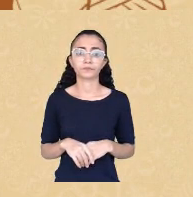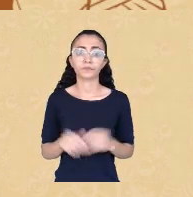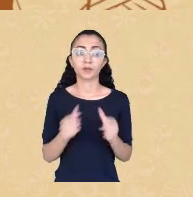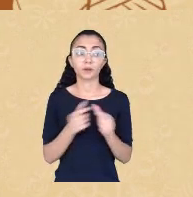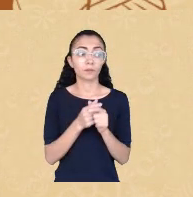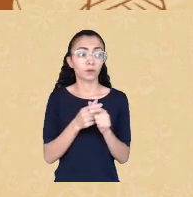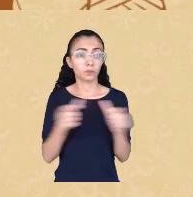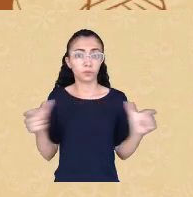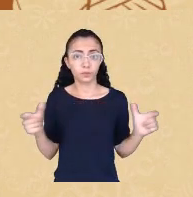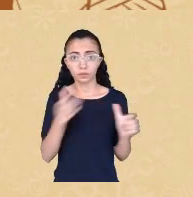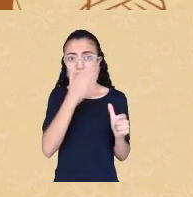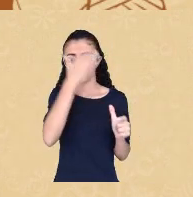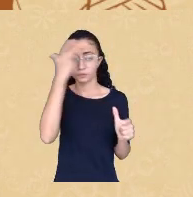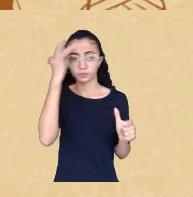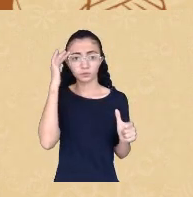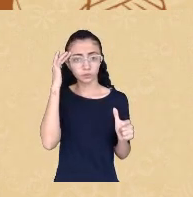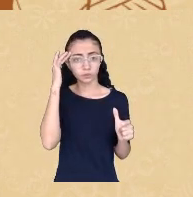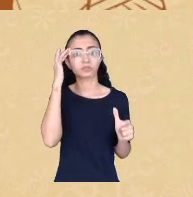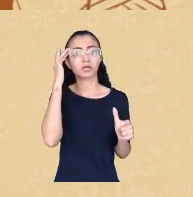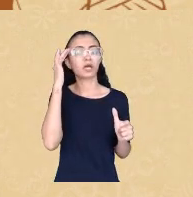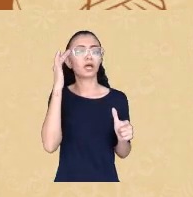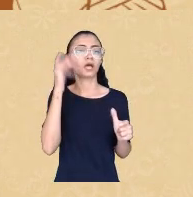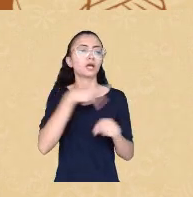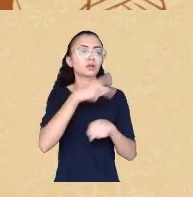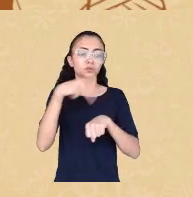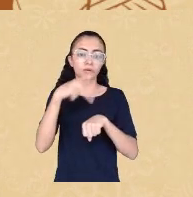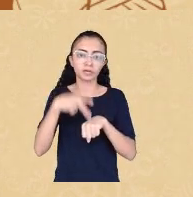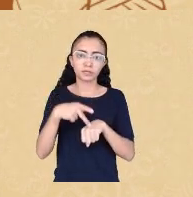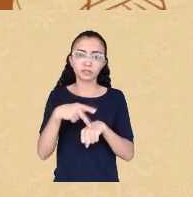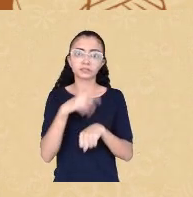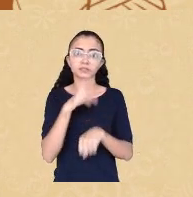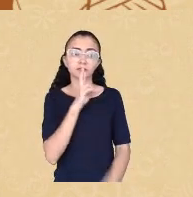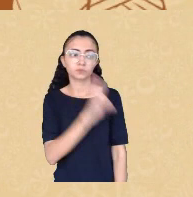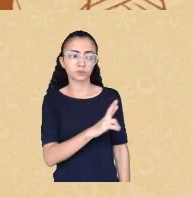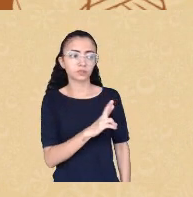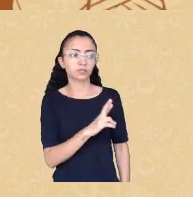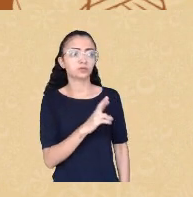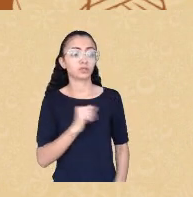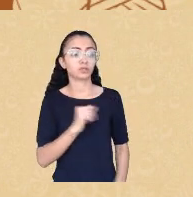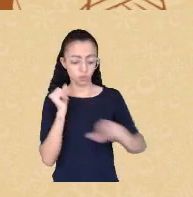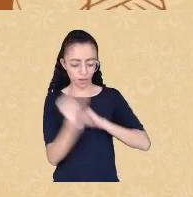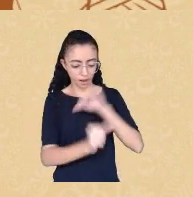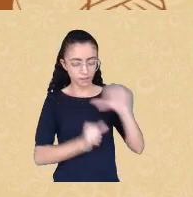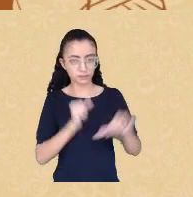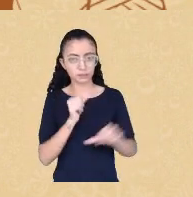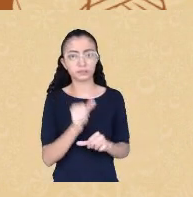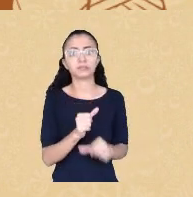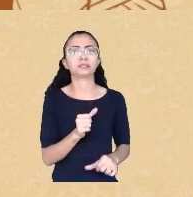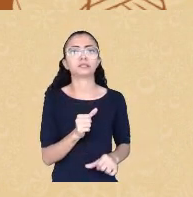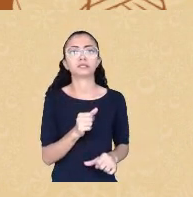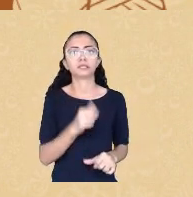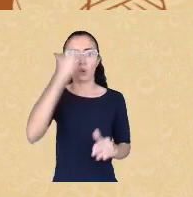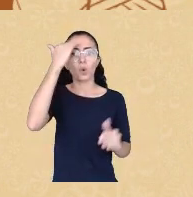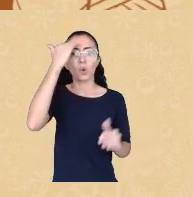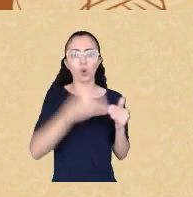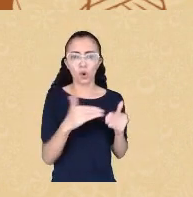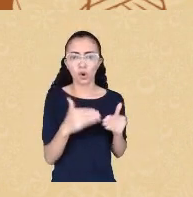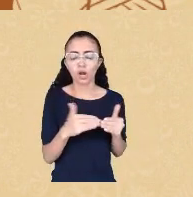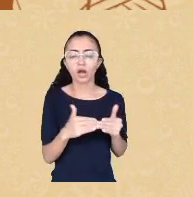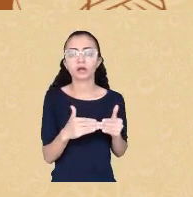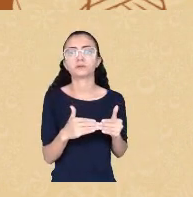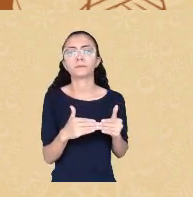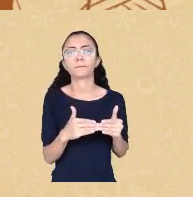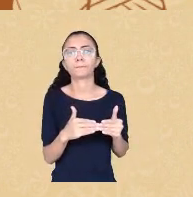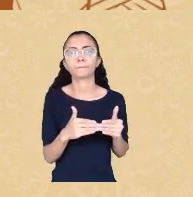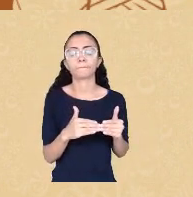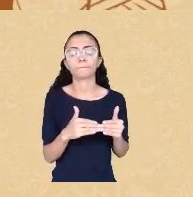nesses países que relataram que deixariam de ser quem são, fortemente, concordaram fortemente, foram na escala, né, que foi